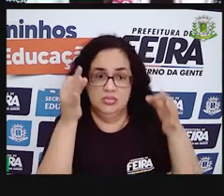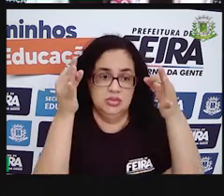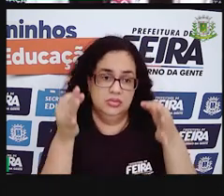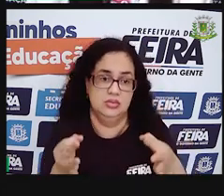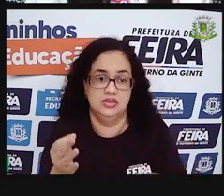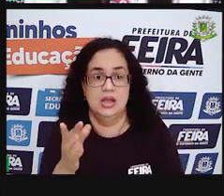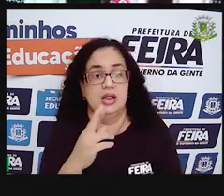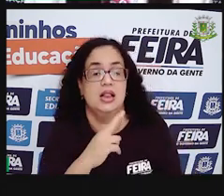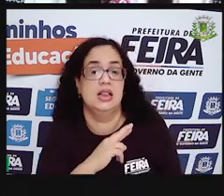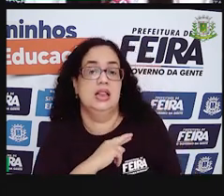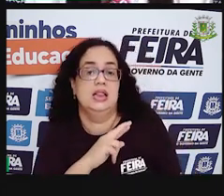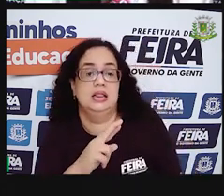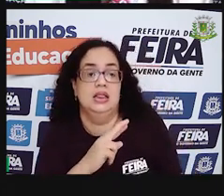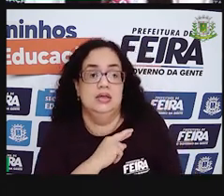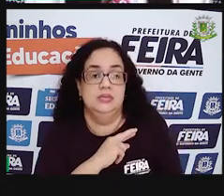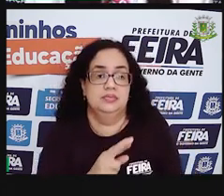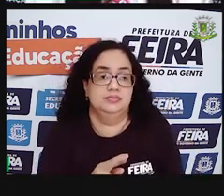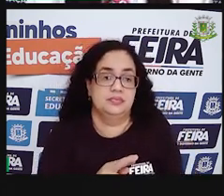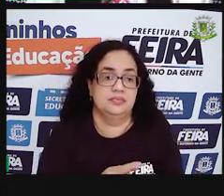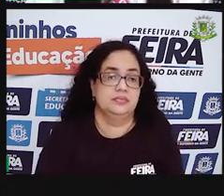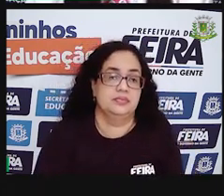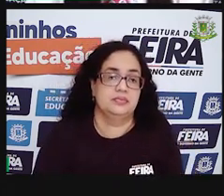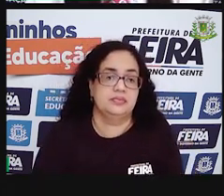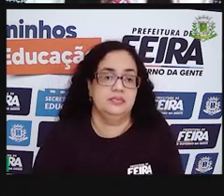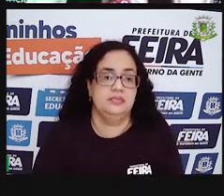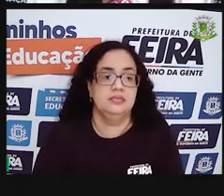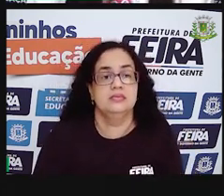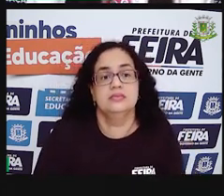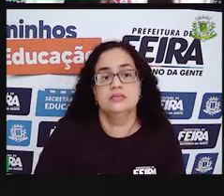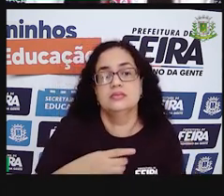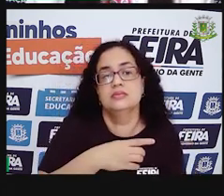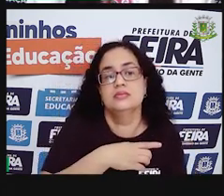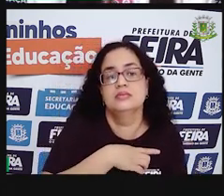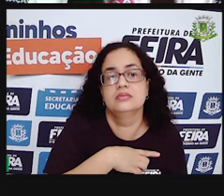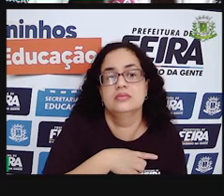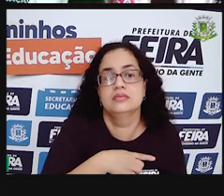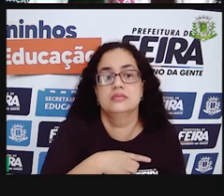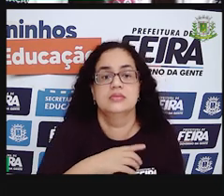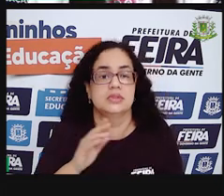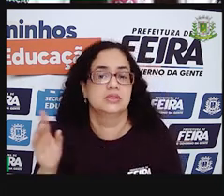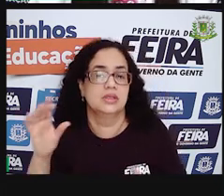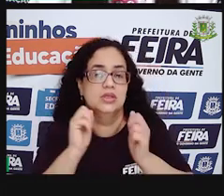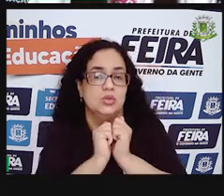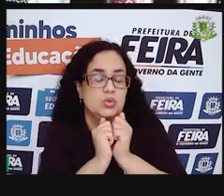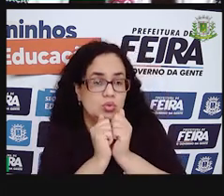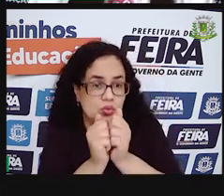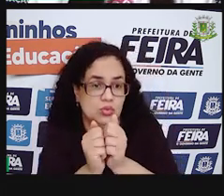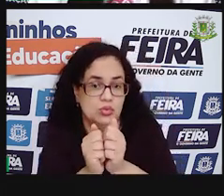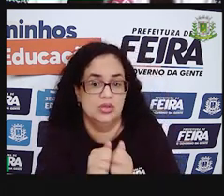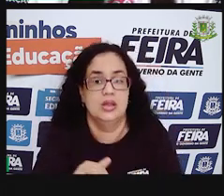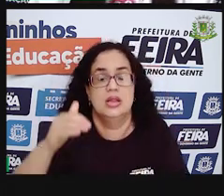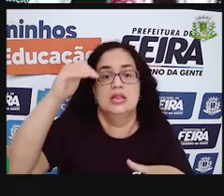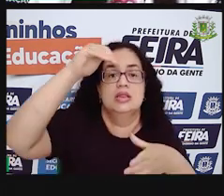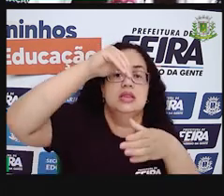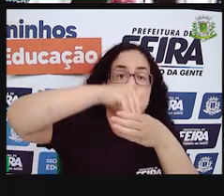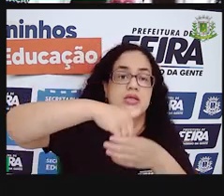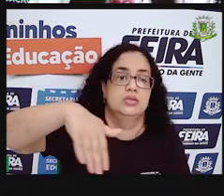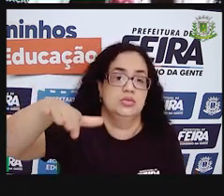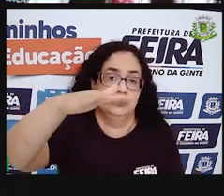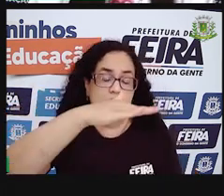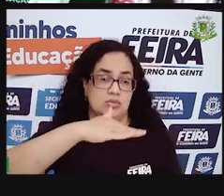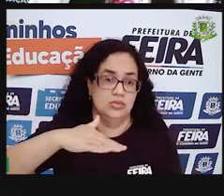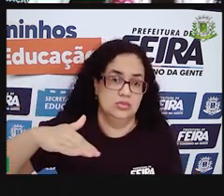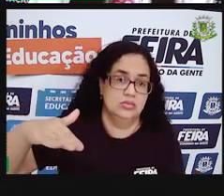A religião é aquela em que eles estão introduzidos, né, dentro do espaço que